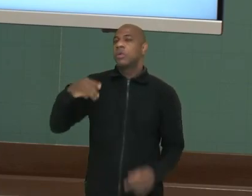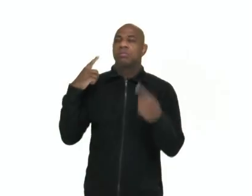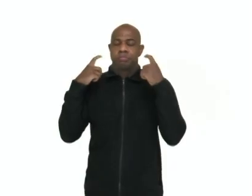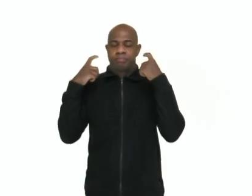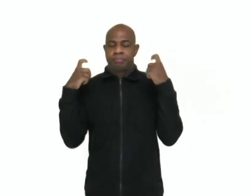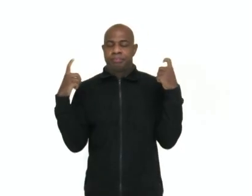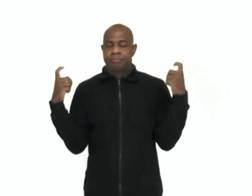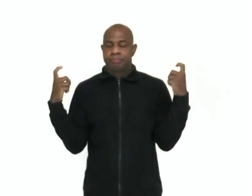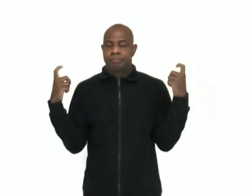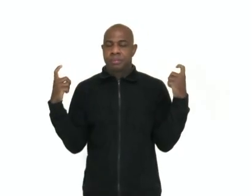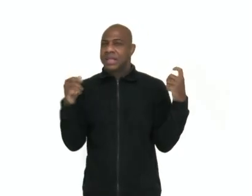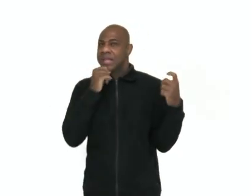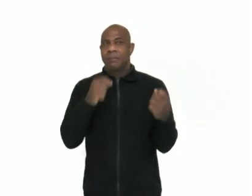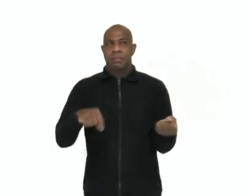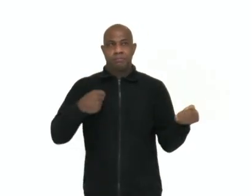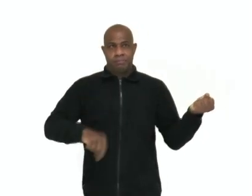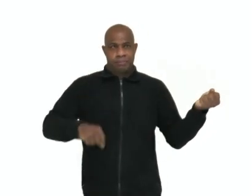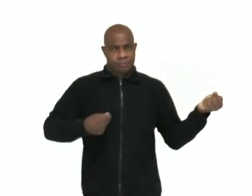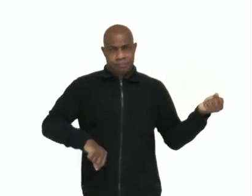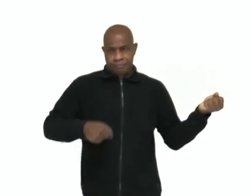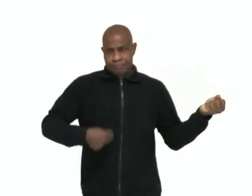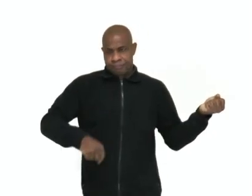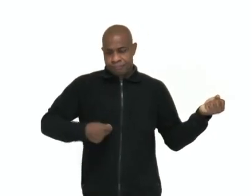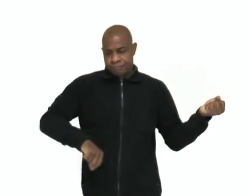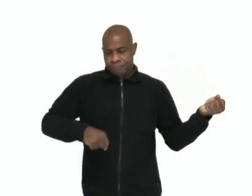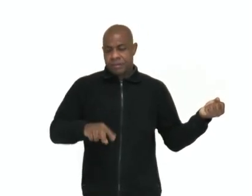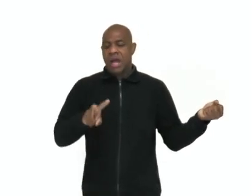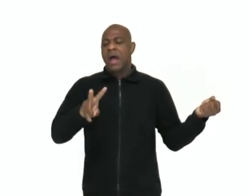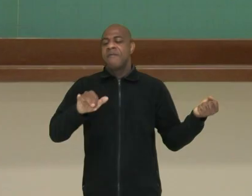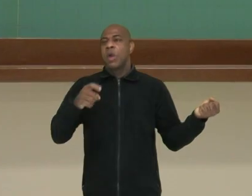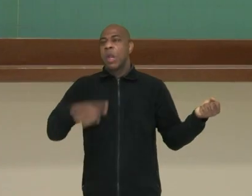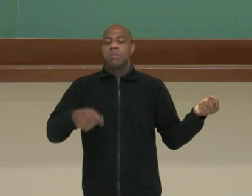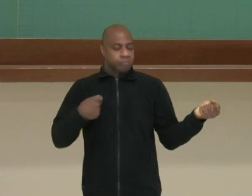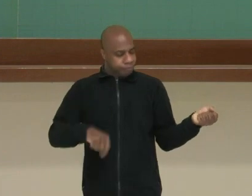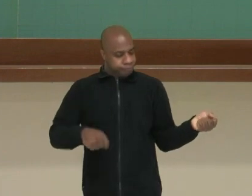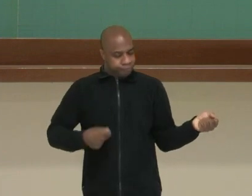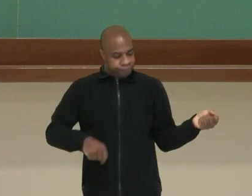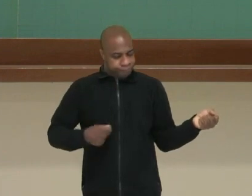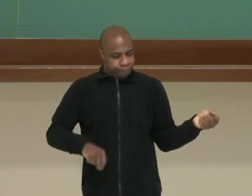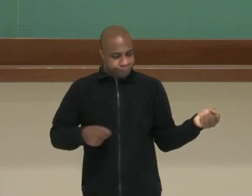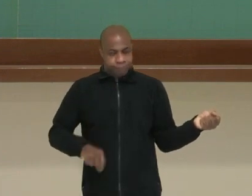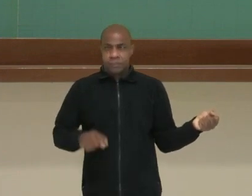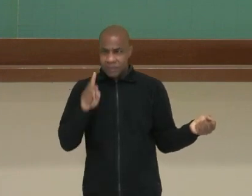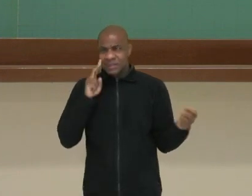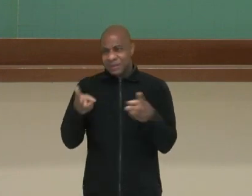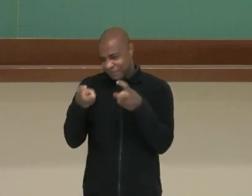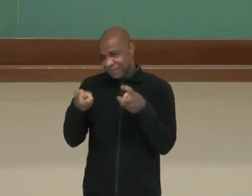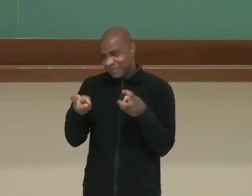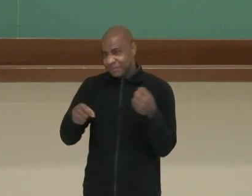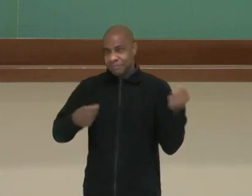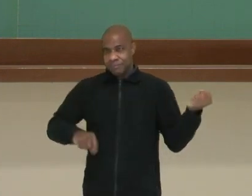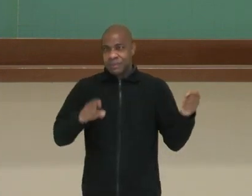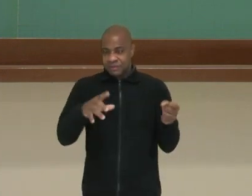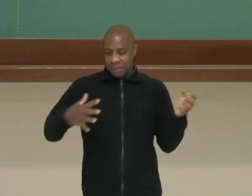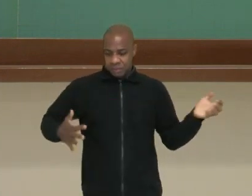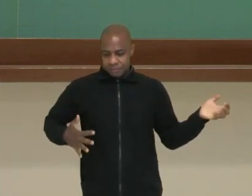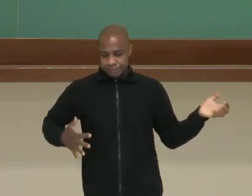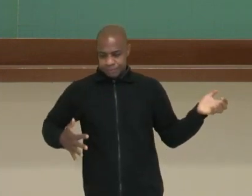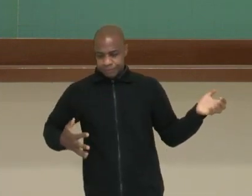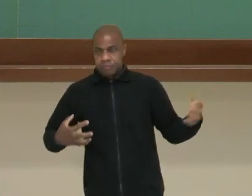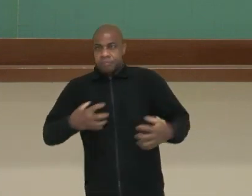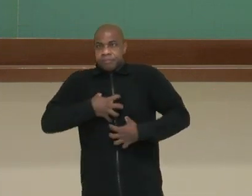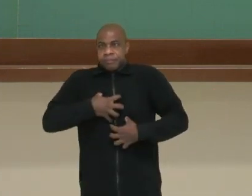um instrumento musical. Pega um violão. Sei que muitos de vocês tocam violão, muitos de vocês tocam